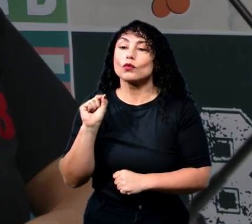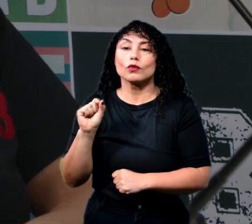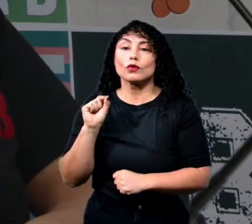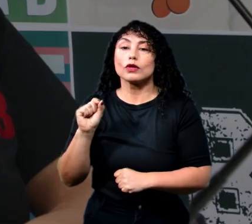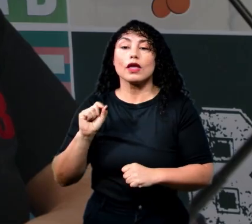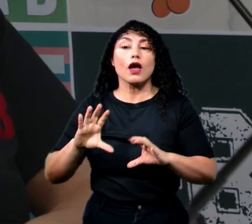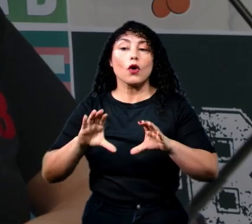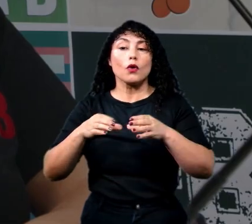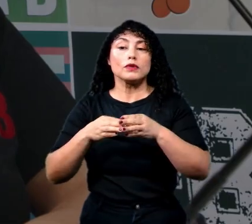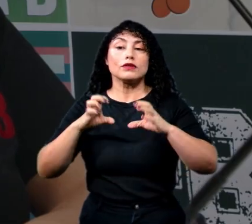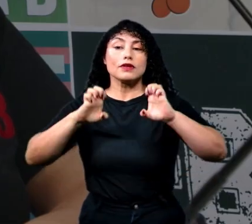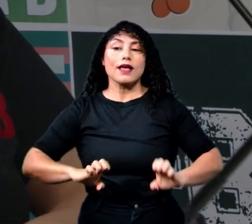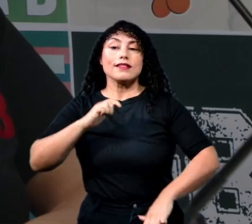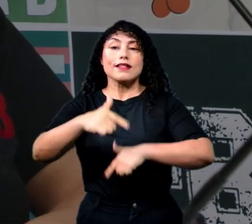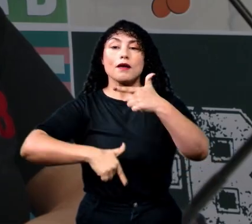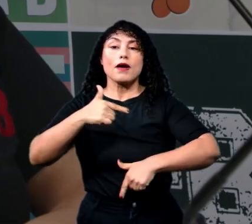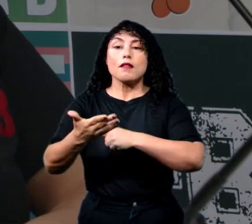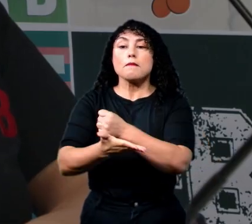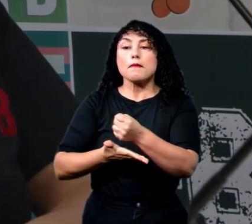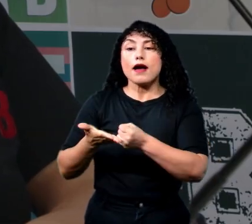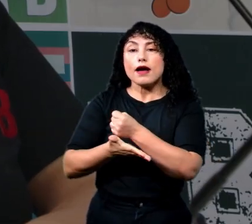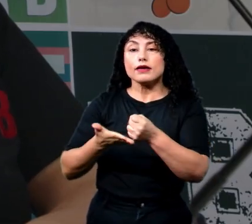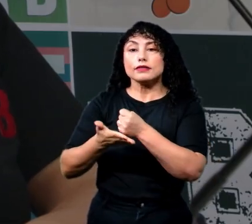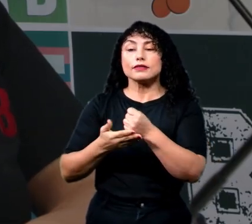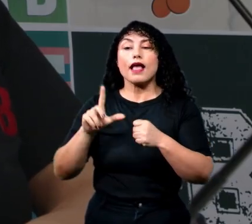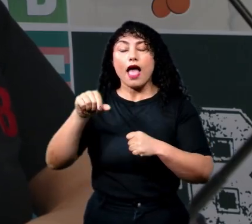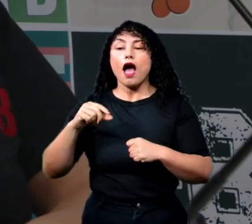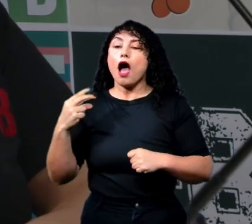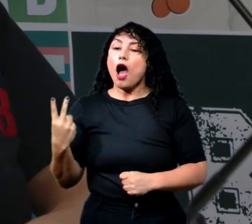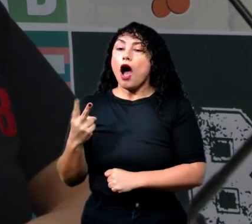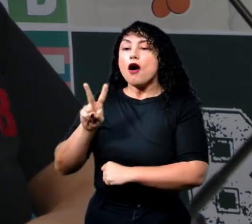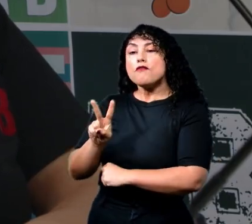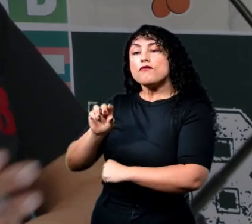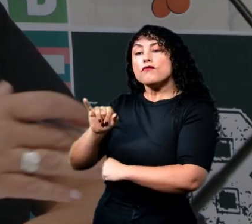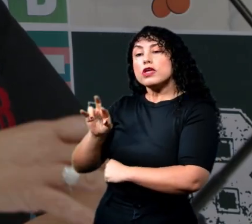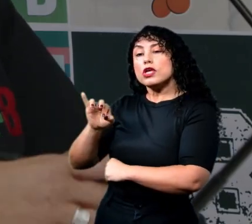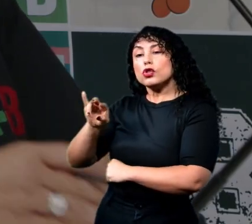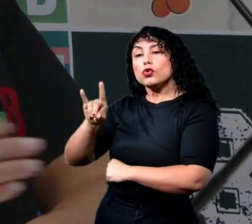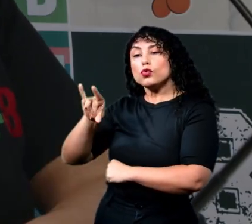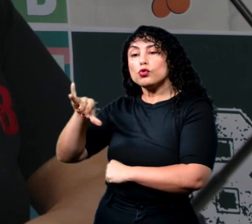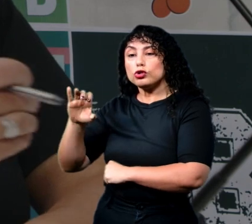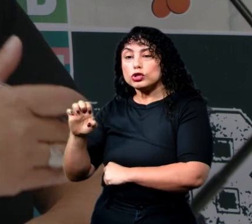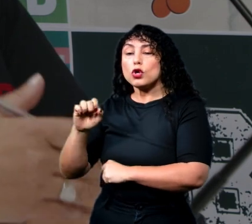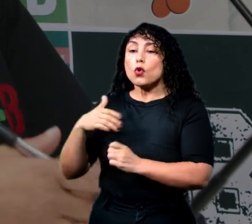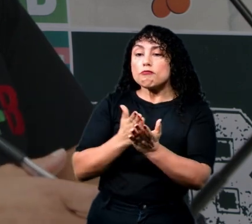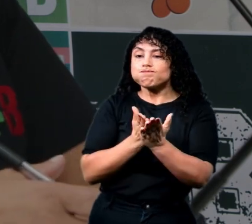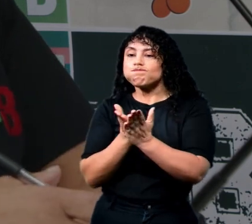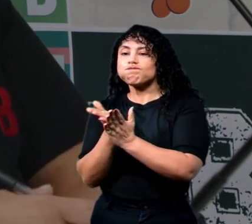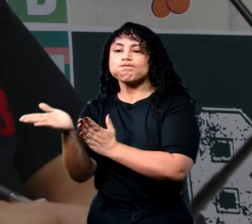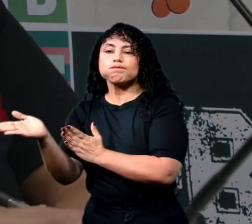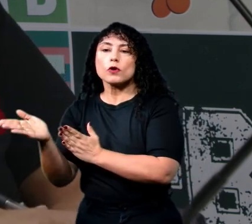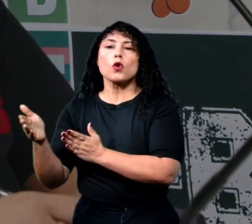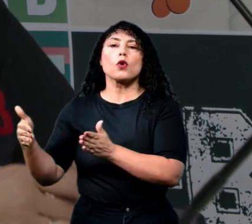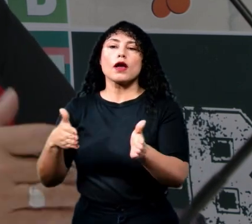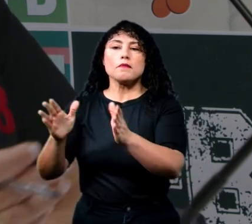a comissão de ética trabalha é basicamente as virtudes. E quando a gente é desvirtuado, quando a gente se desvirtua Exatamente. do